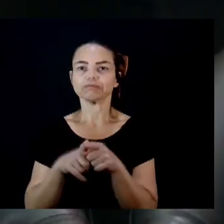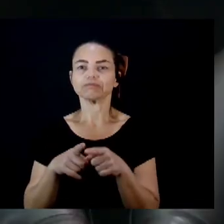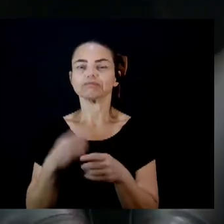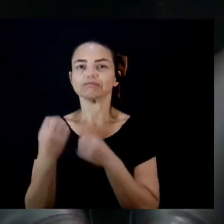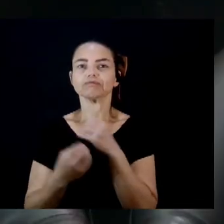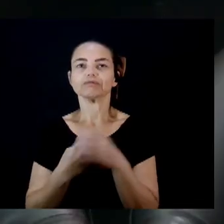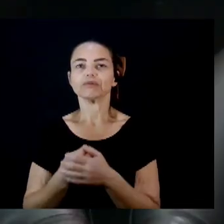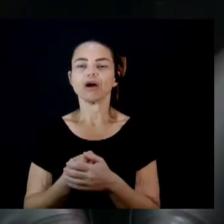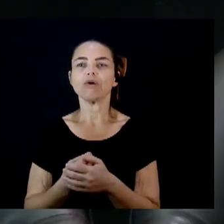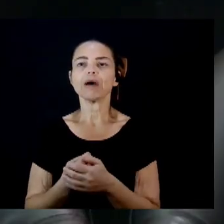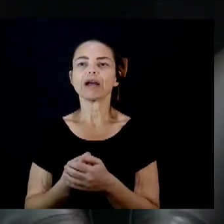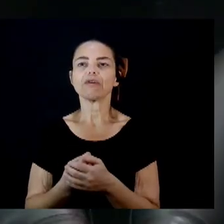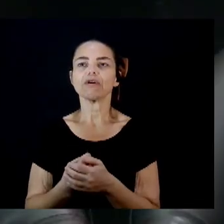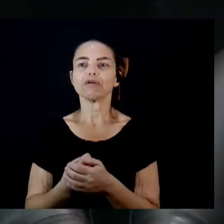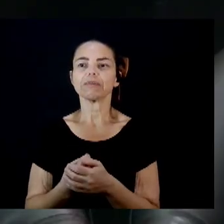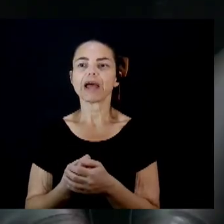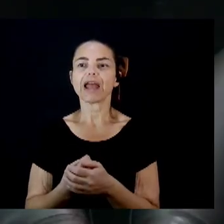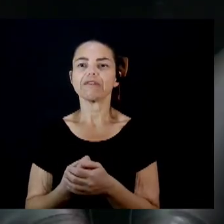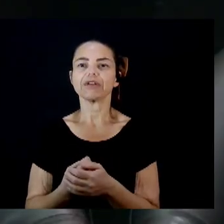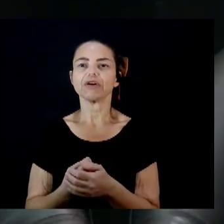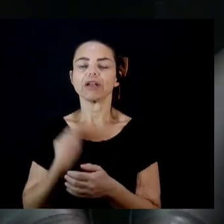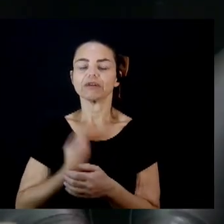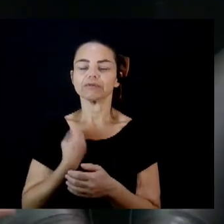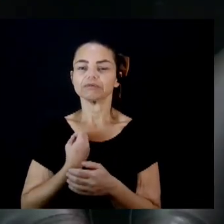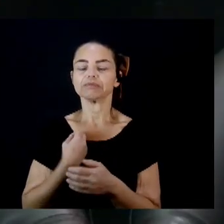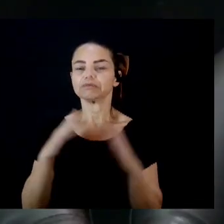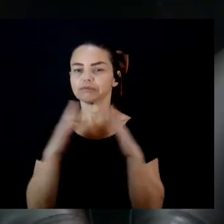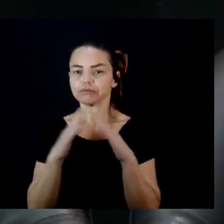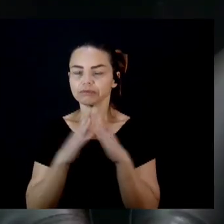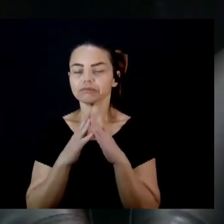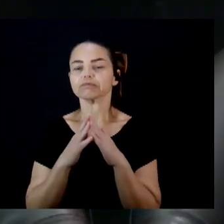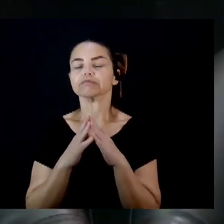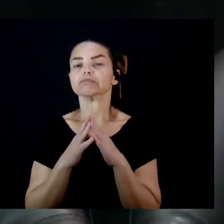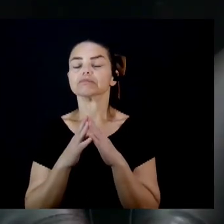te oferece um auxílio em casa, no final